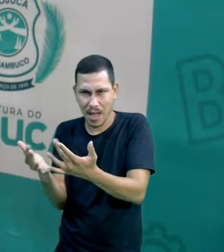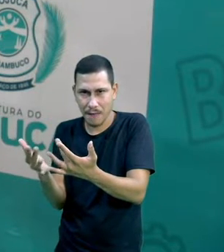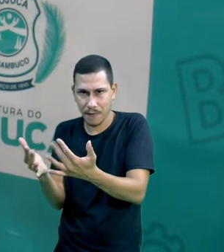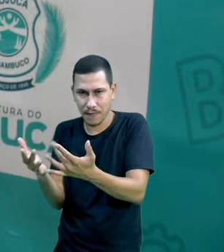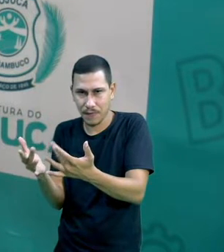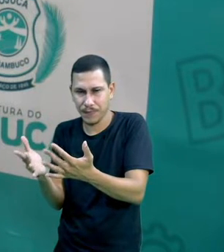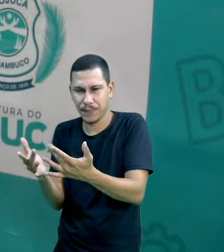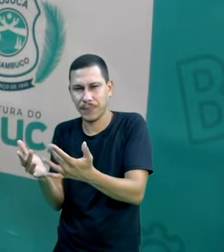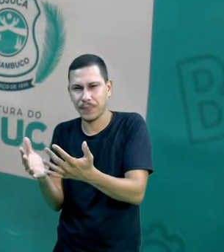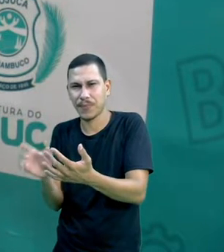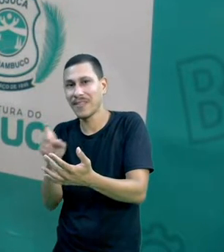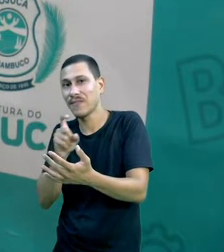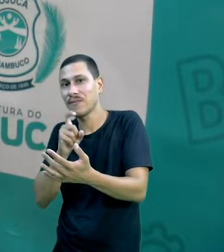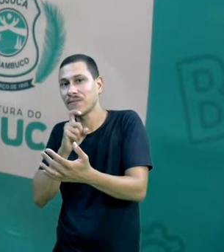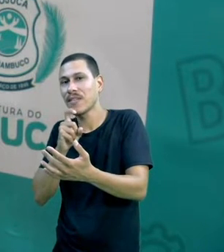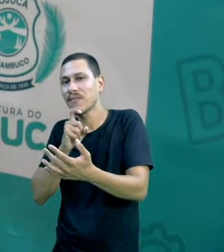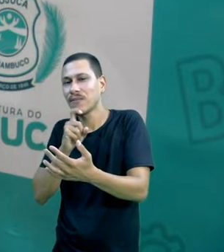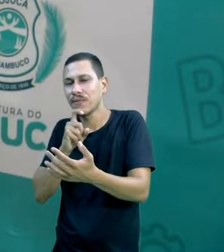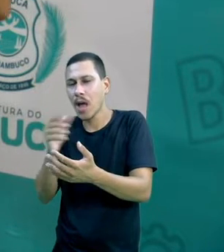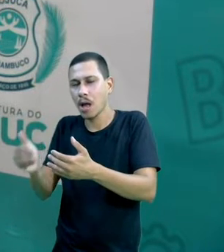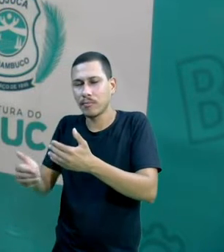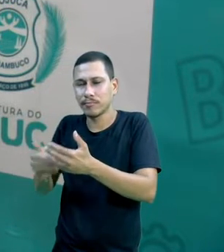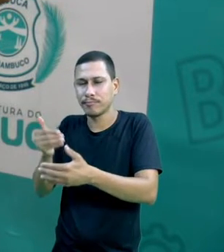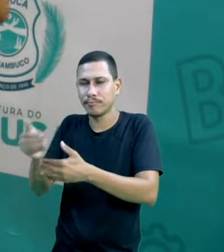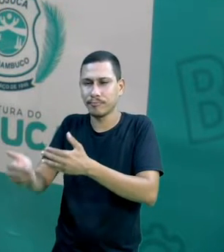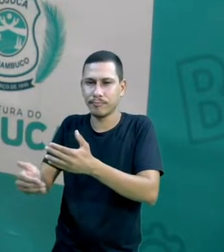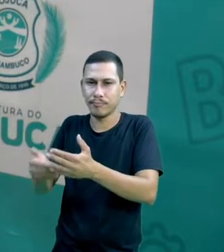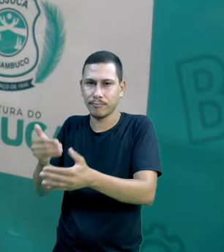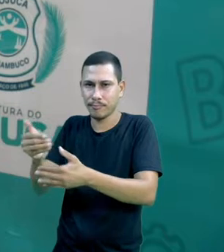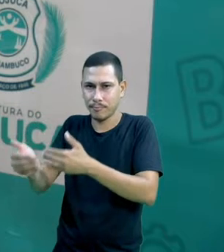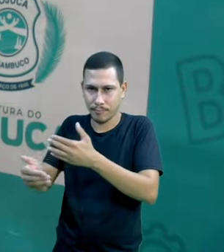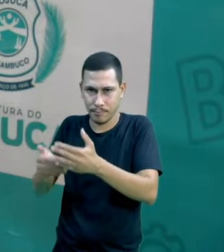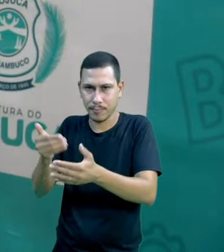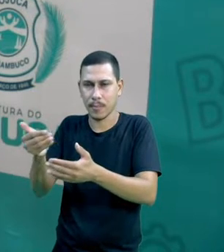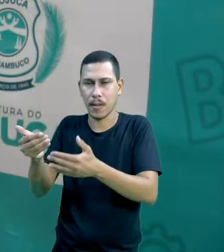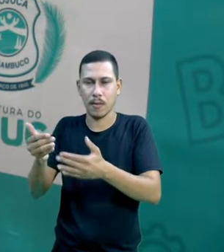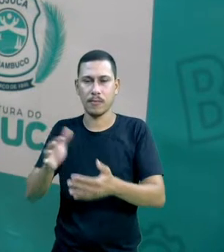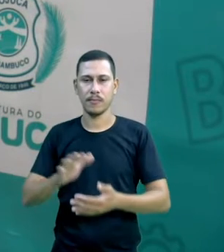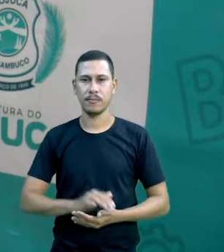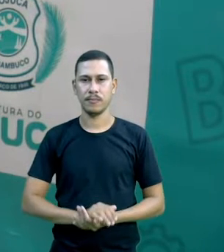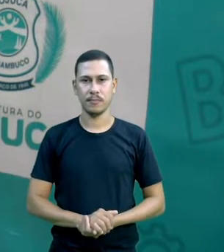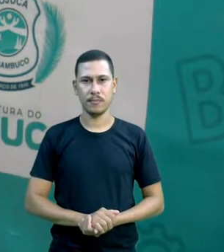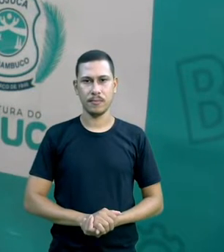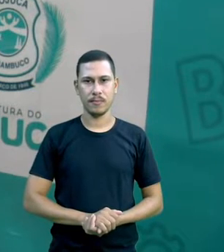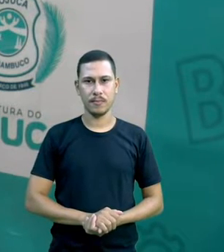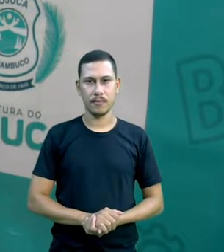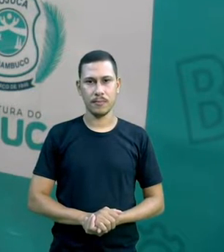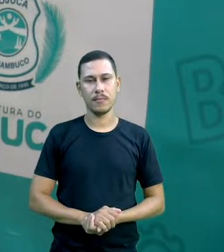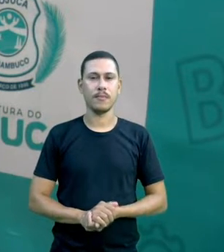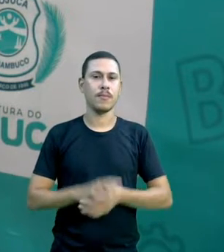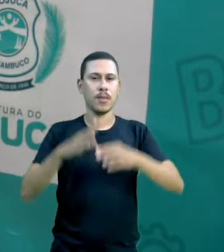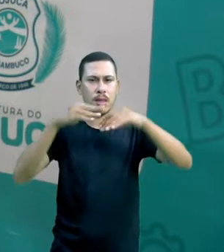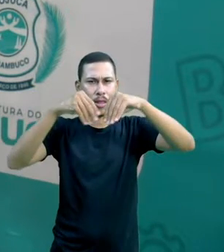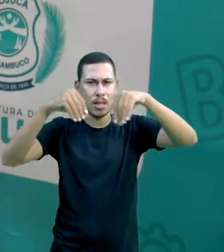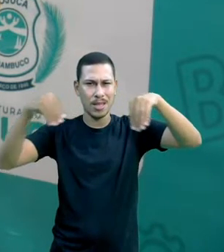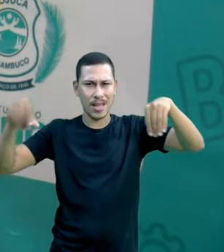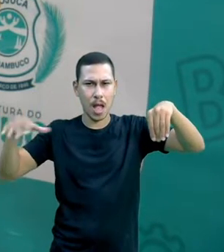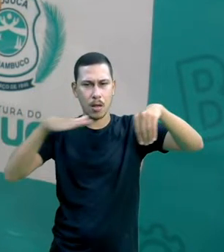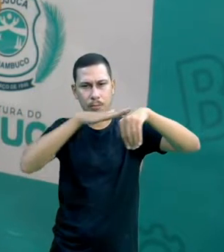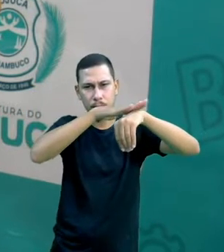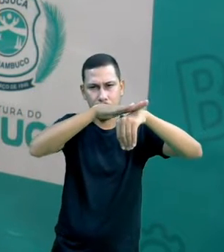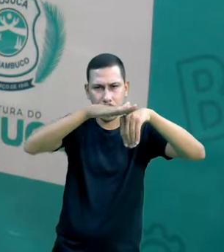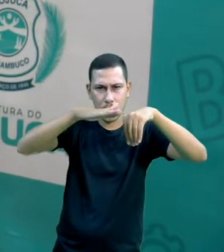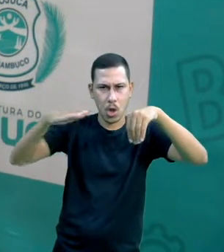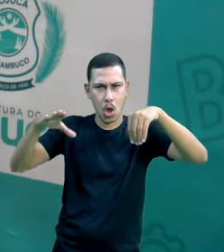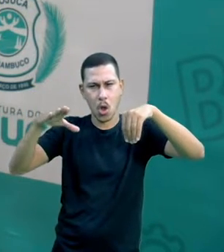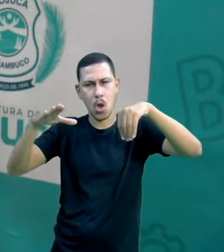Por quê? Como vocês sabem, o planeta Terra ele é dividido em camadas. Camada superior, crosta terrestre,